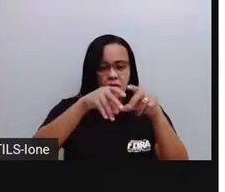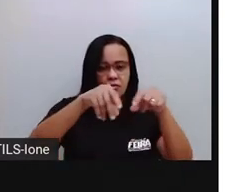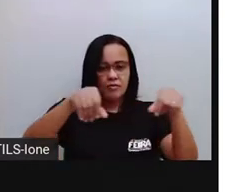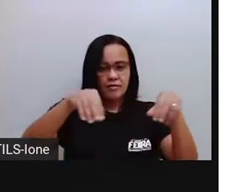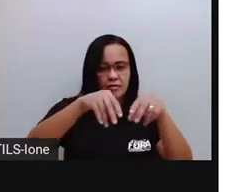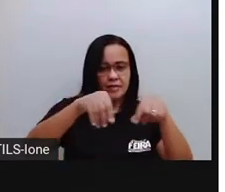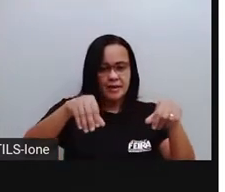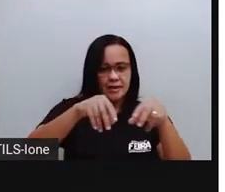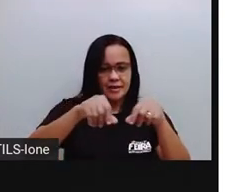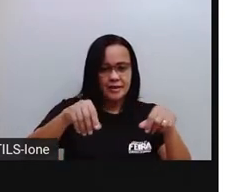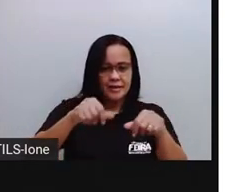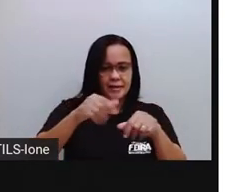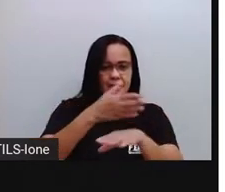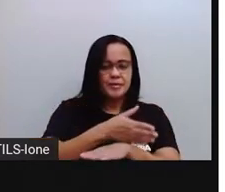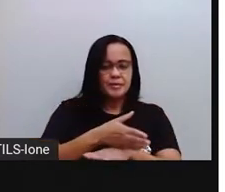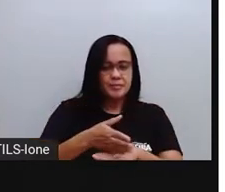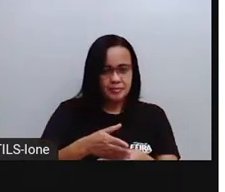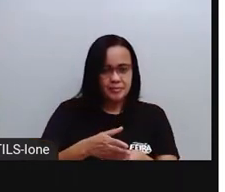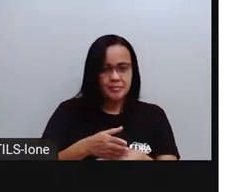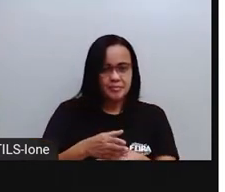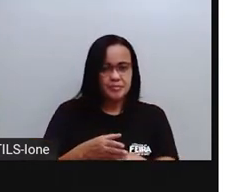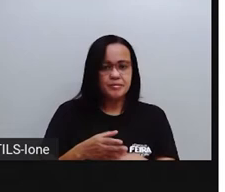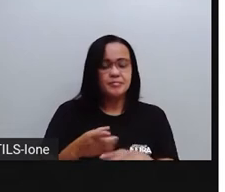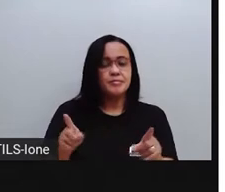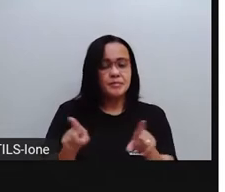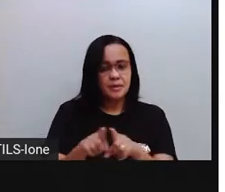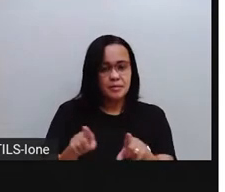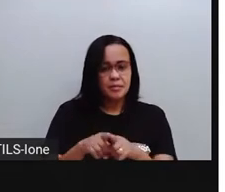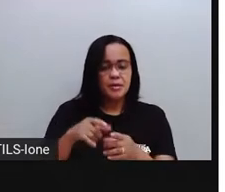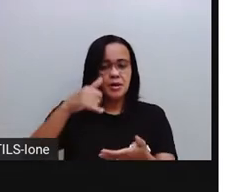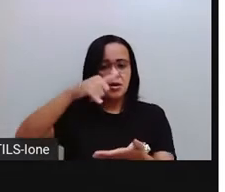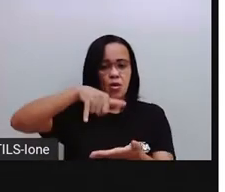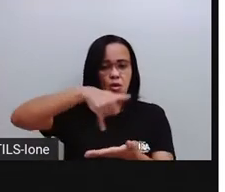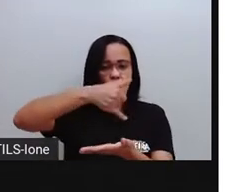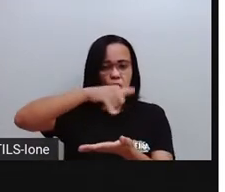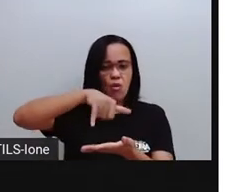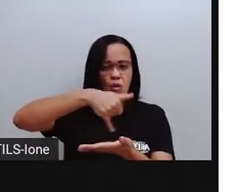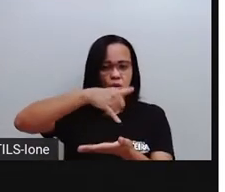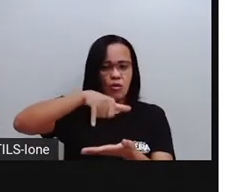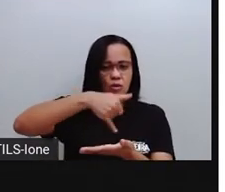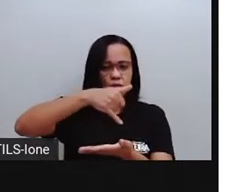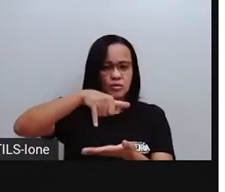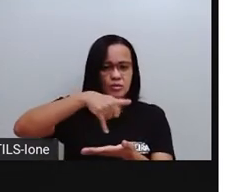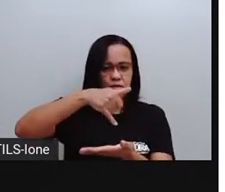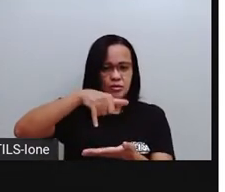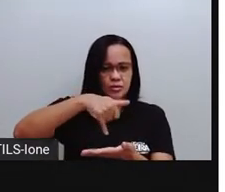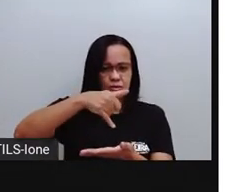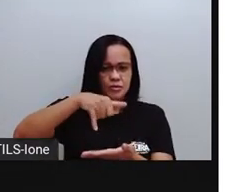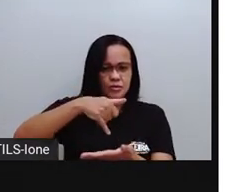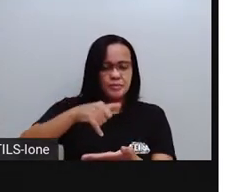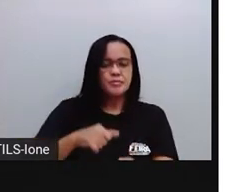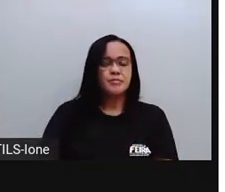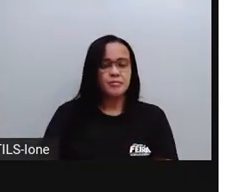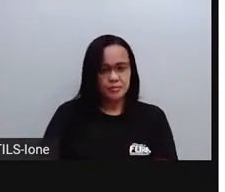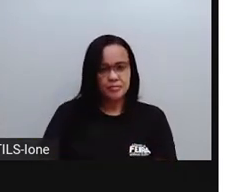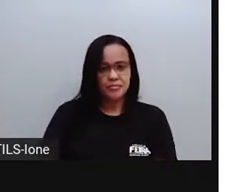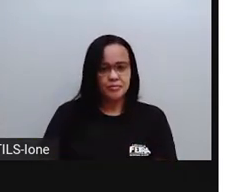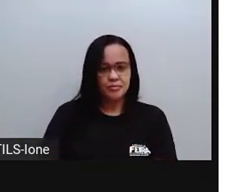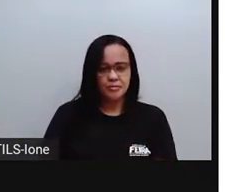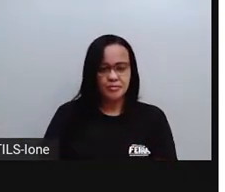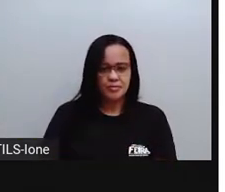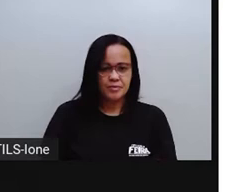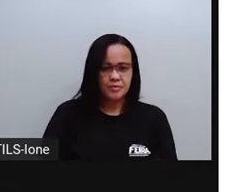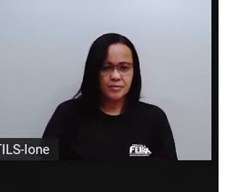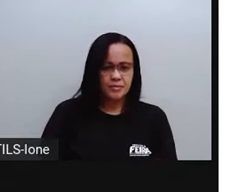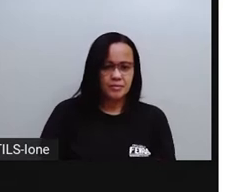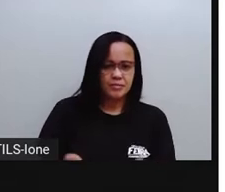no copinho. Vocês vão precisar também de óleo. De óleo de cozinha, aquele que a mamãe tem aí na cozinha